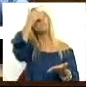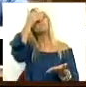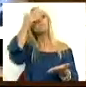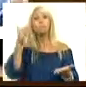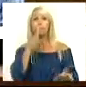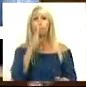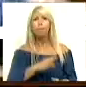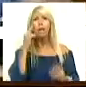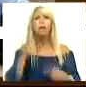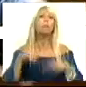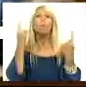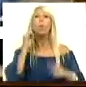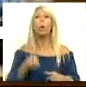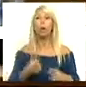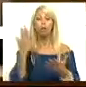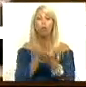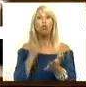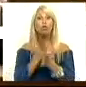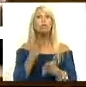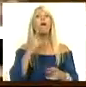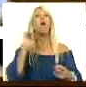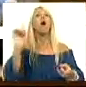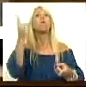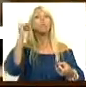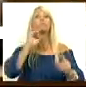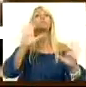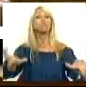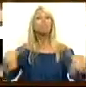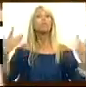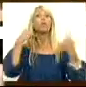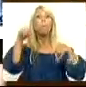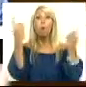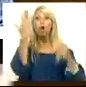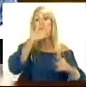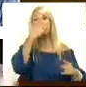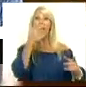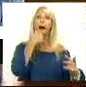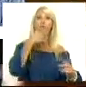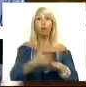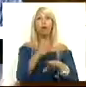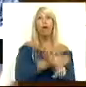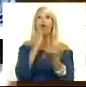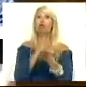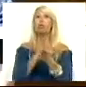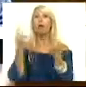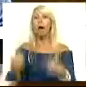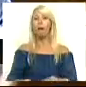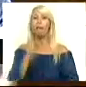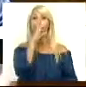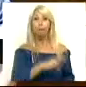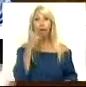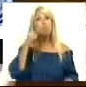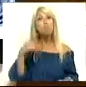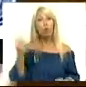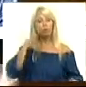que tem demonstrado aquilo que estudos científicos já podiam ter demonstrado, acaso tivessem sido estudados. E a prática demonstra que há efeitos